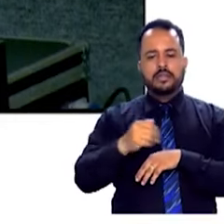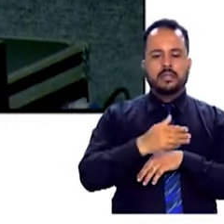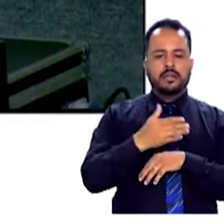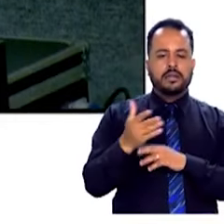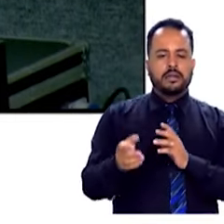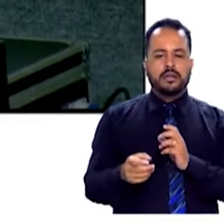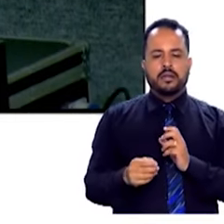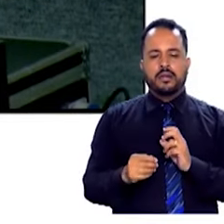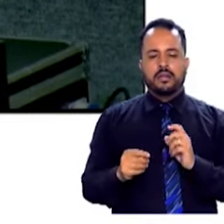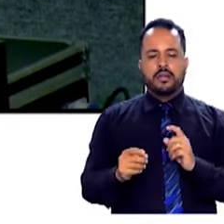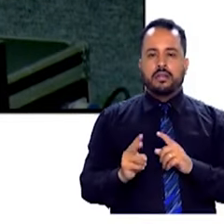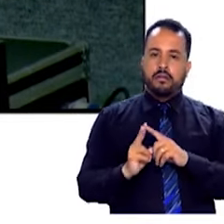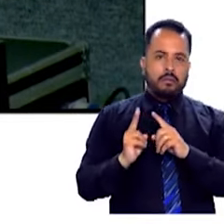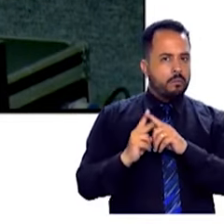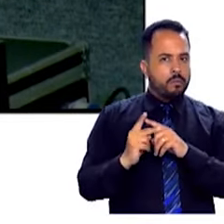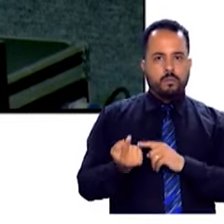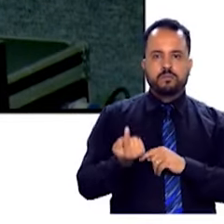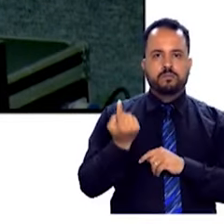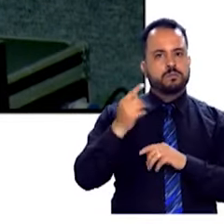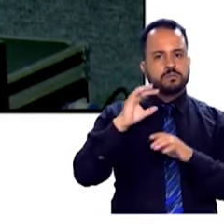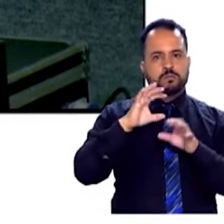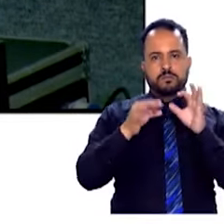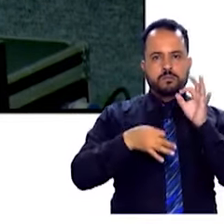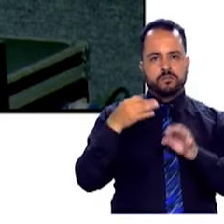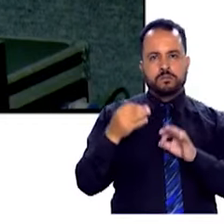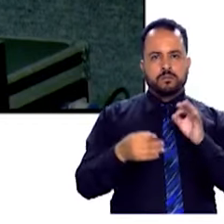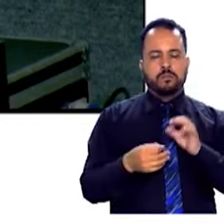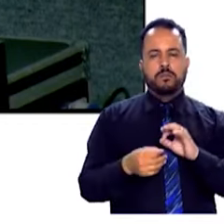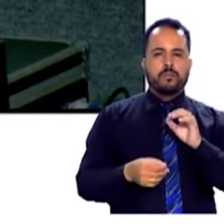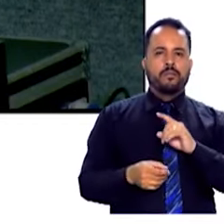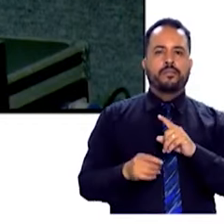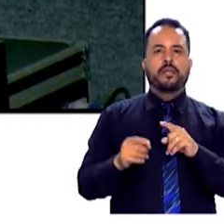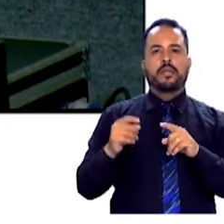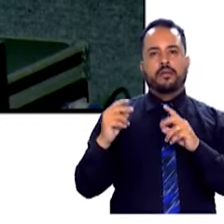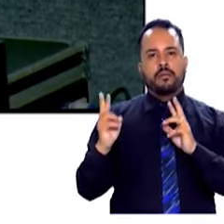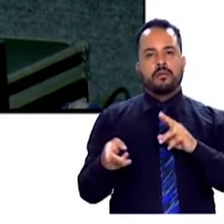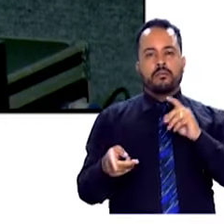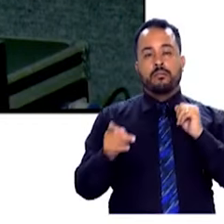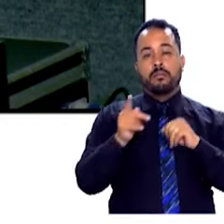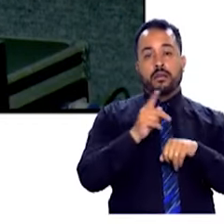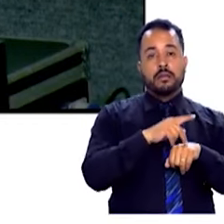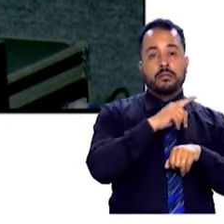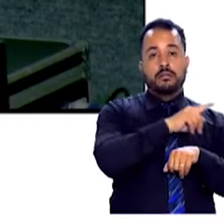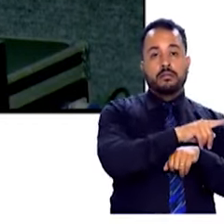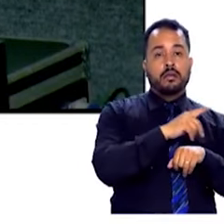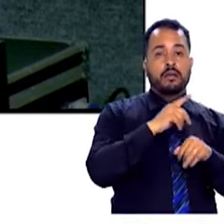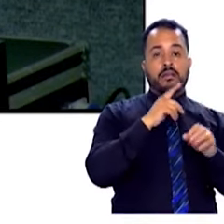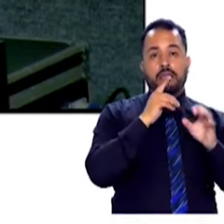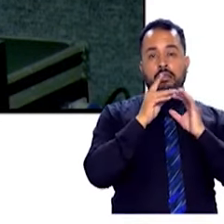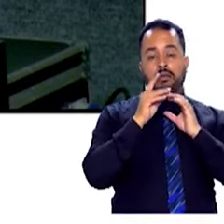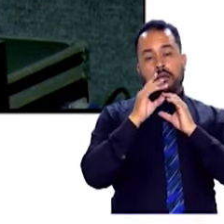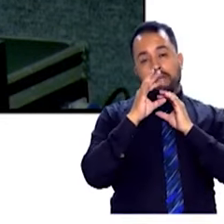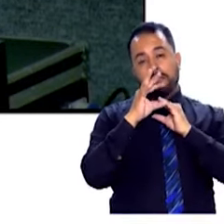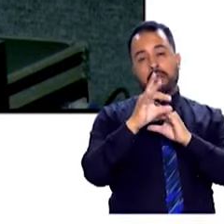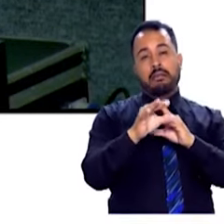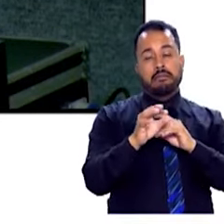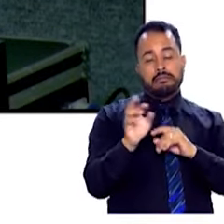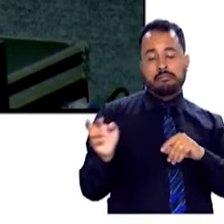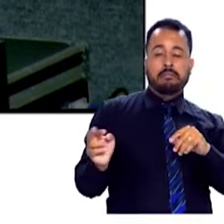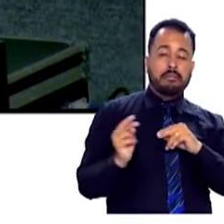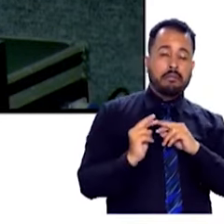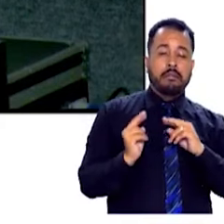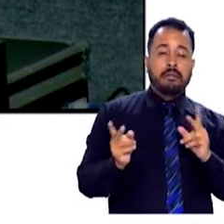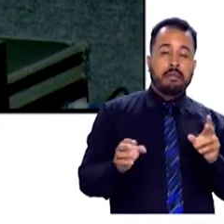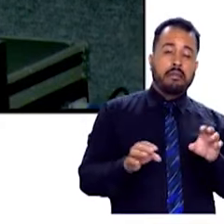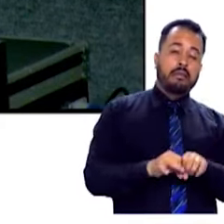wales é um sistema jurídico muito parecido com o da Irlanda do Norte o sistema escocês é um sistema que é mais próximo da Civil Law er um